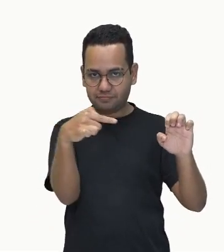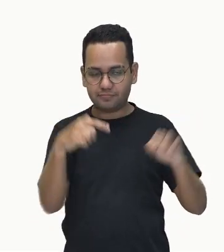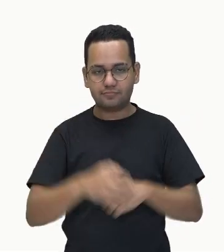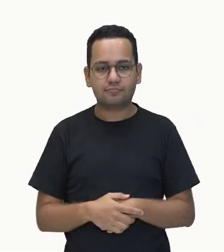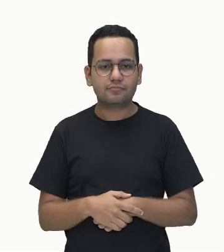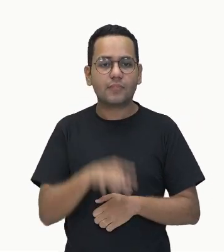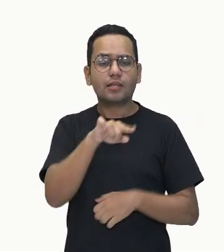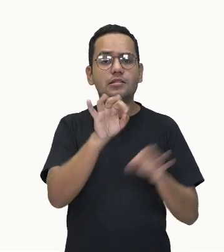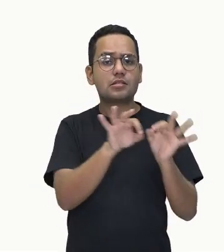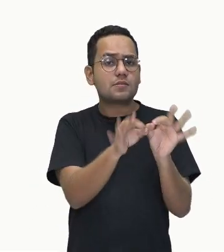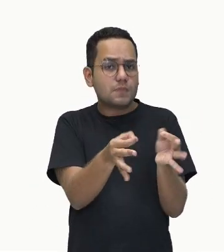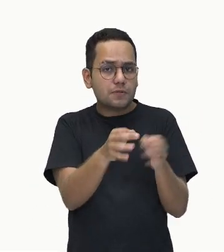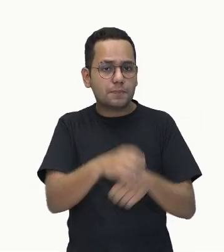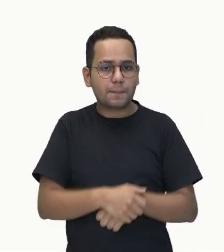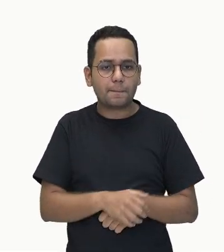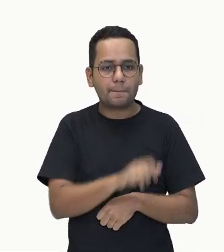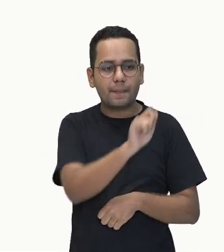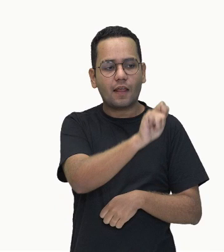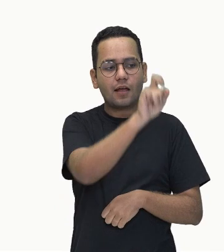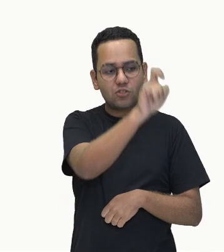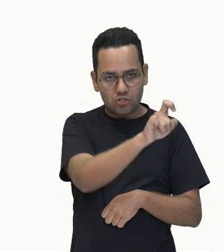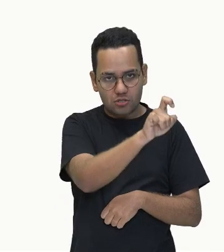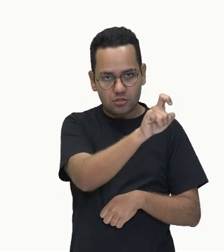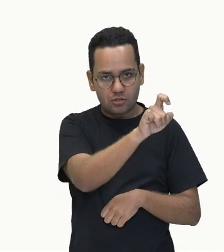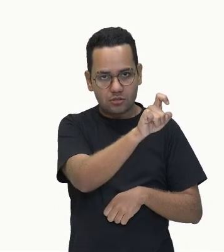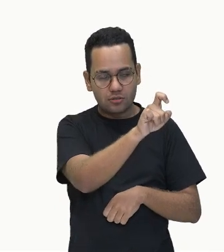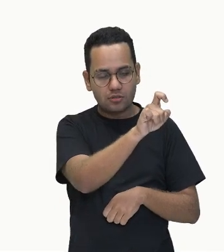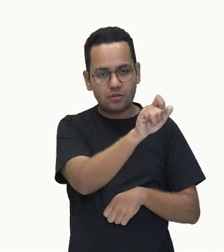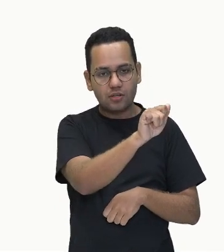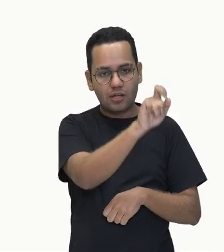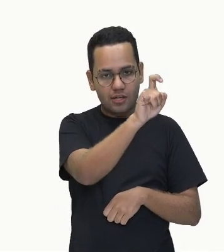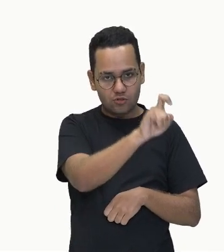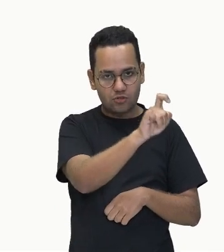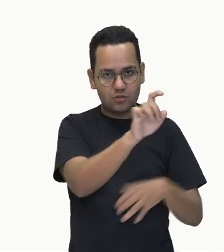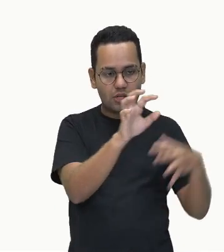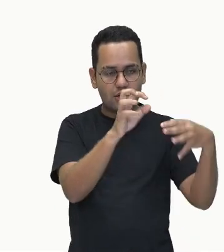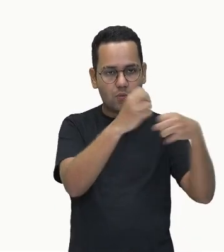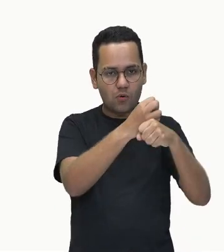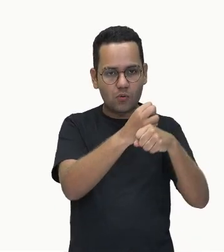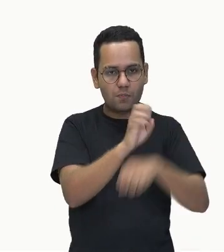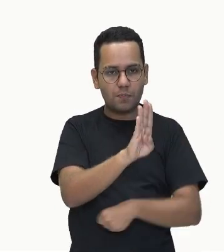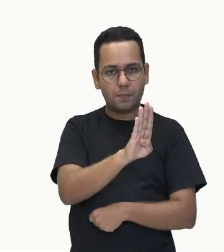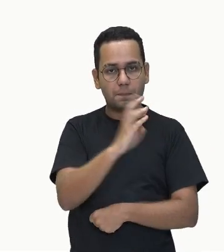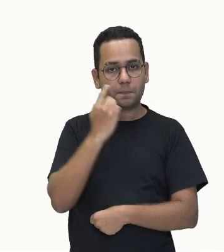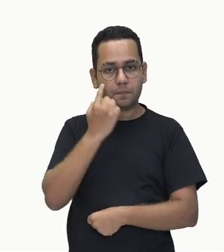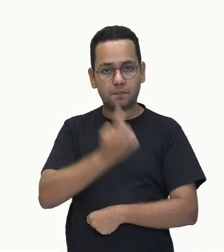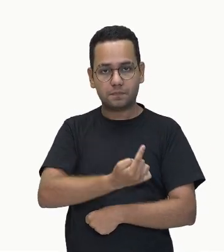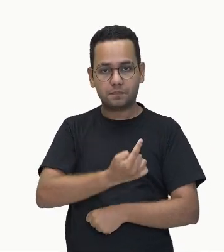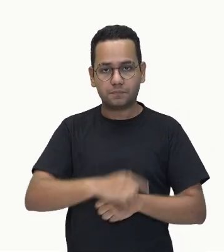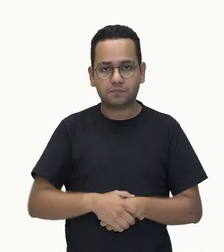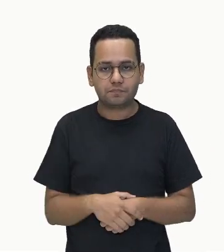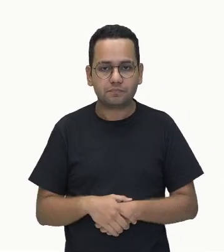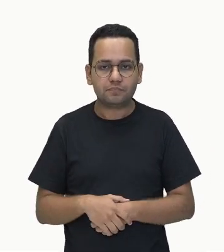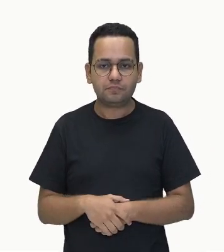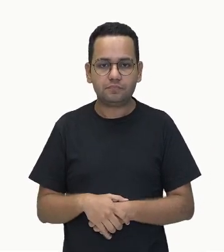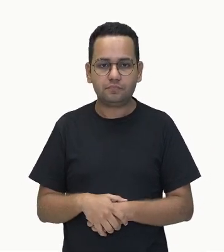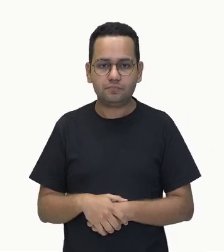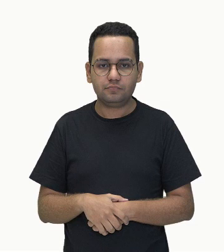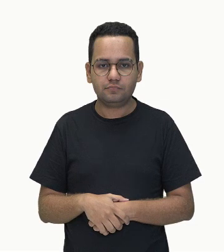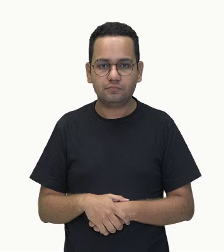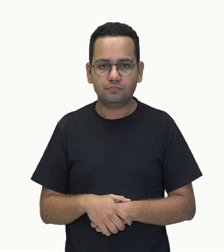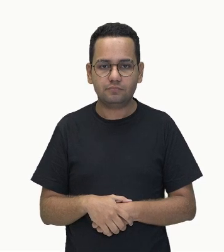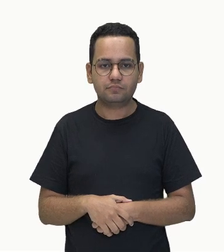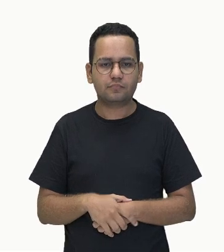simples que nós temos AX a na x né ig a b Então esse é o